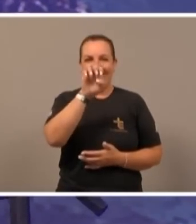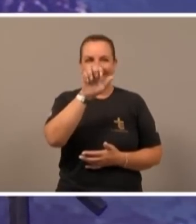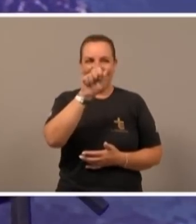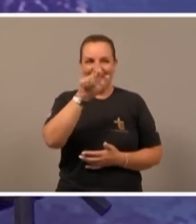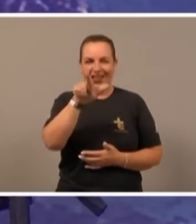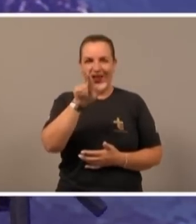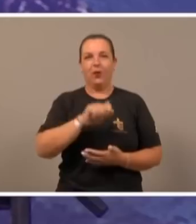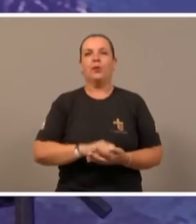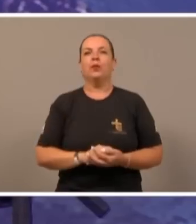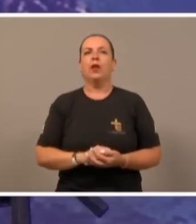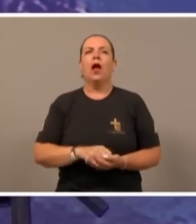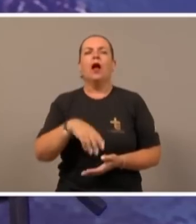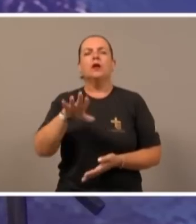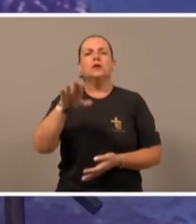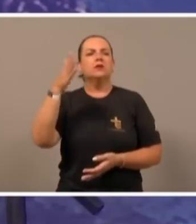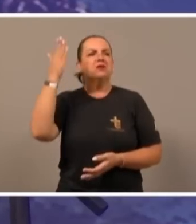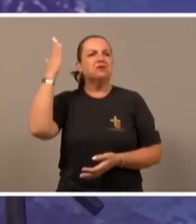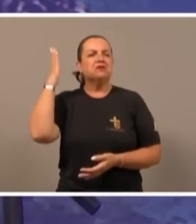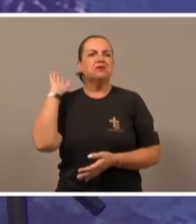diz que ele, um certo dia,